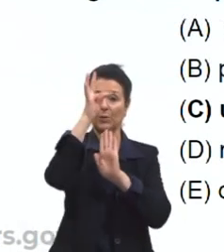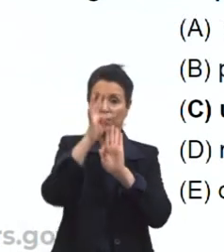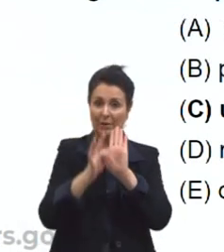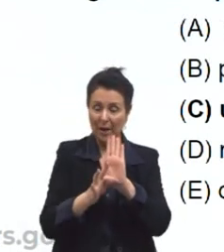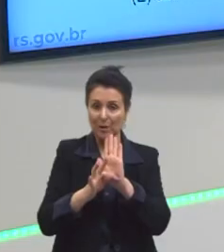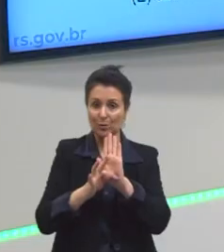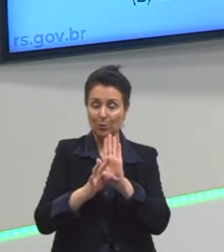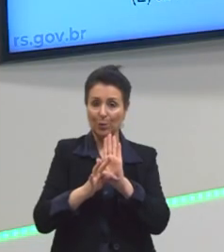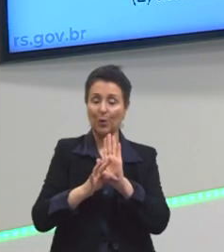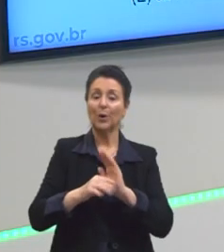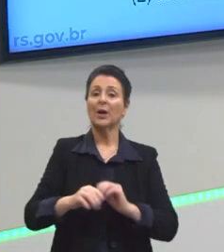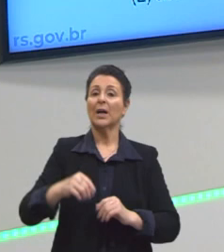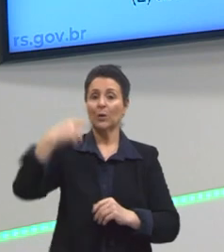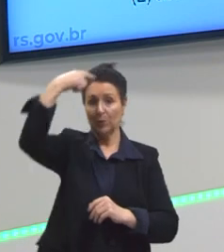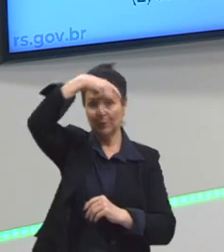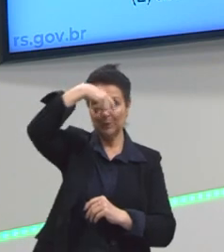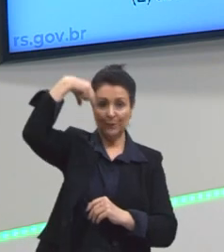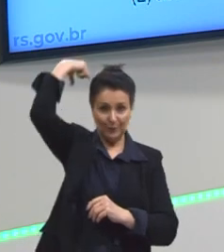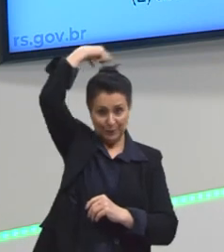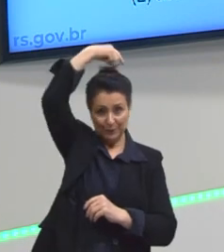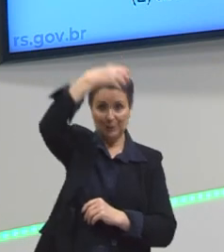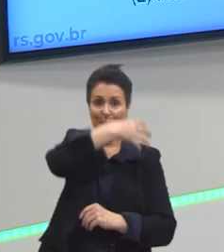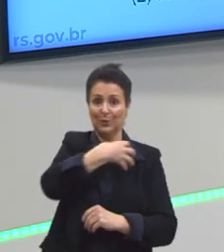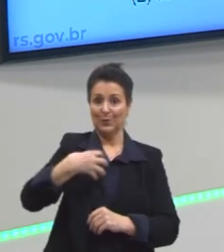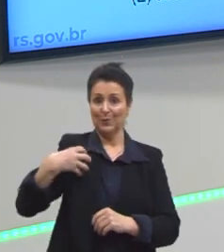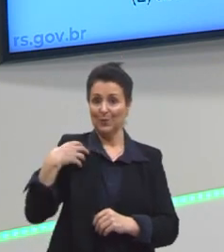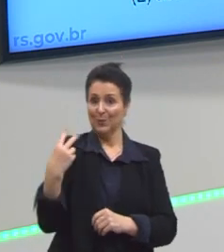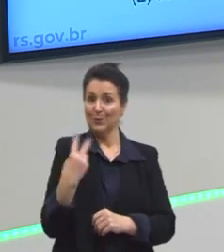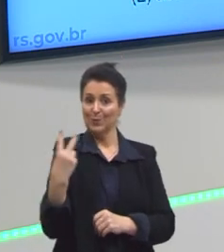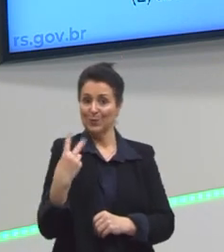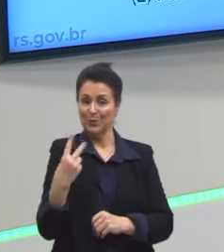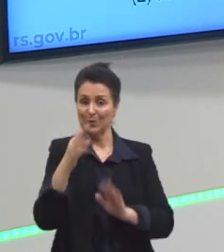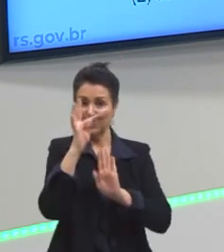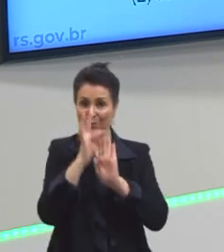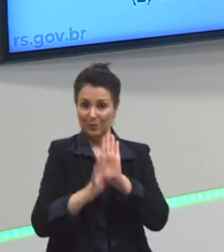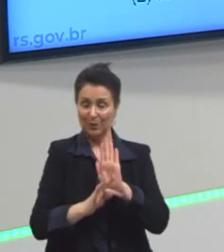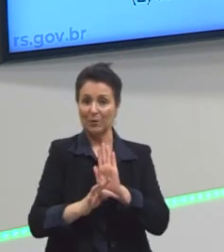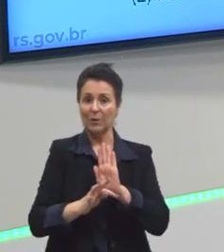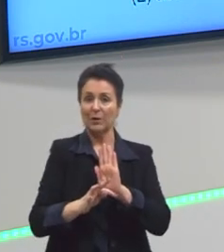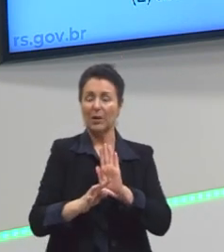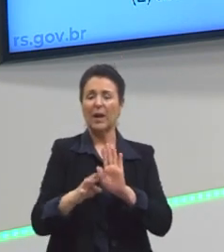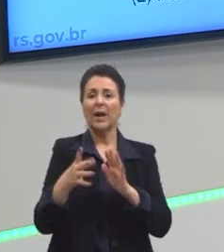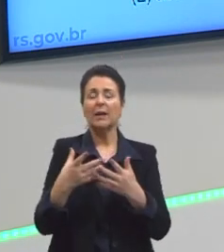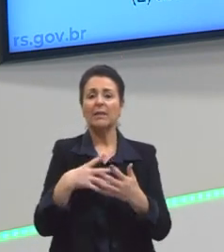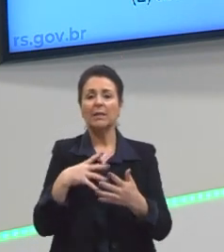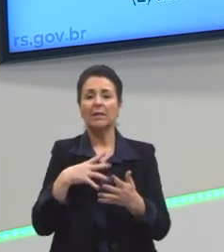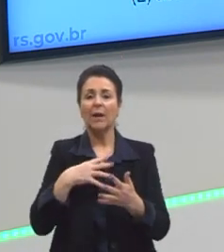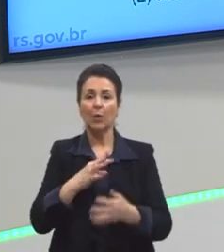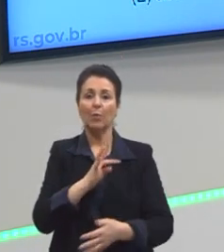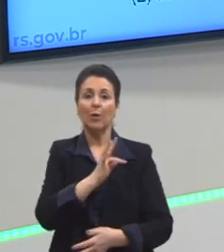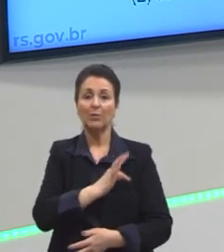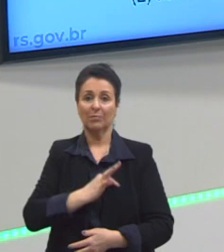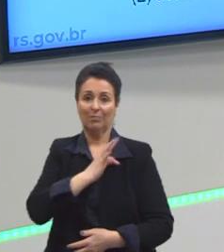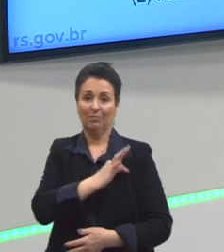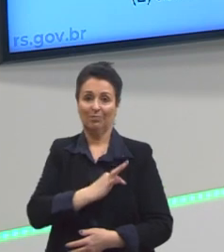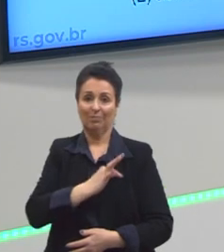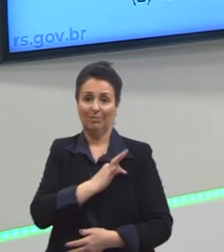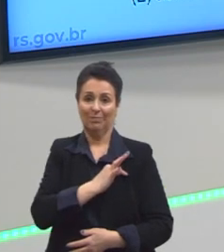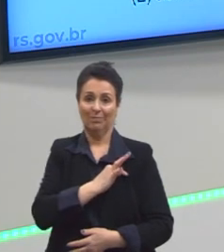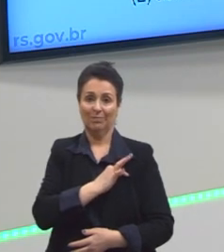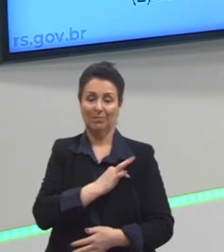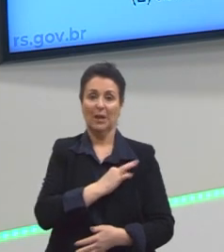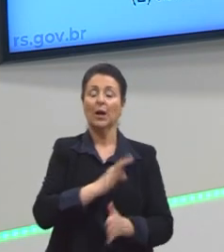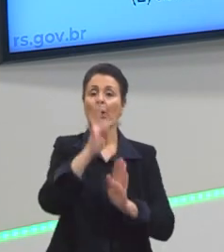Aquino quando fala enfim aqui e Aristóteles Tomás de Aquino lembro do questão tê-lo teológica tem um fim no